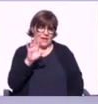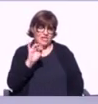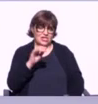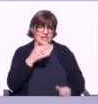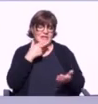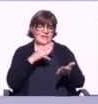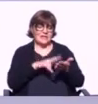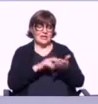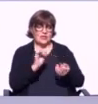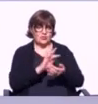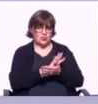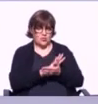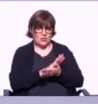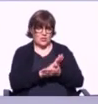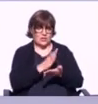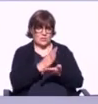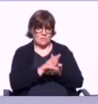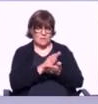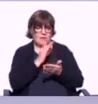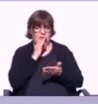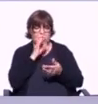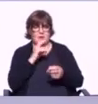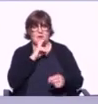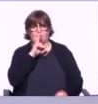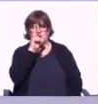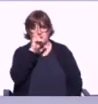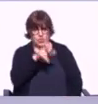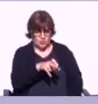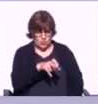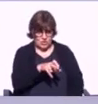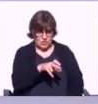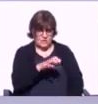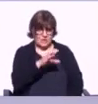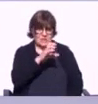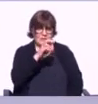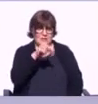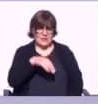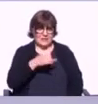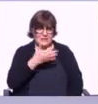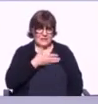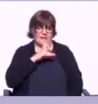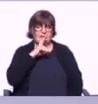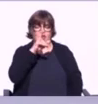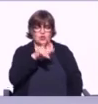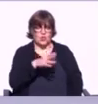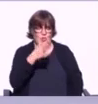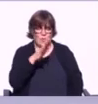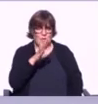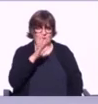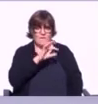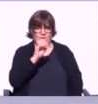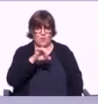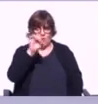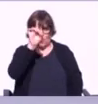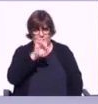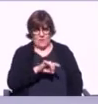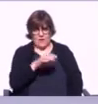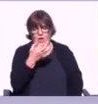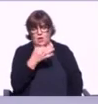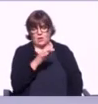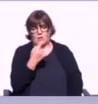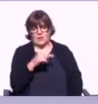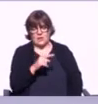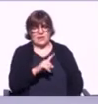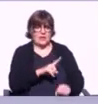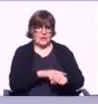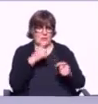Jornalistas só no dia seguinte, a meio da manhã, é que reagiu. Demorou. E o CNID também só reagiu muito mais tarde, quase ao fim do dia. Portanto, também é normal que tenham algum